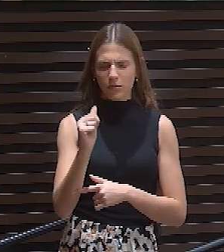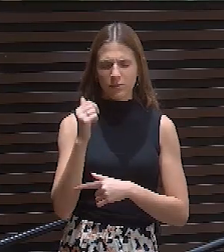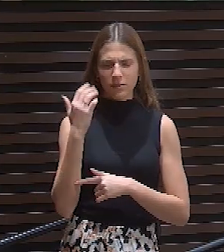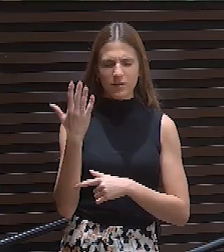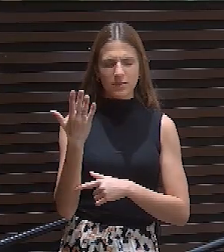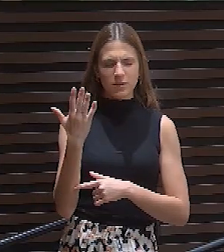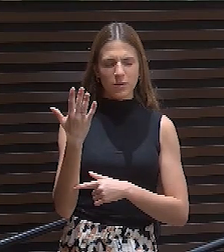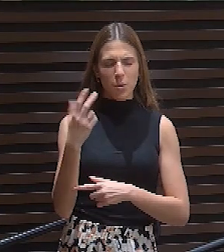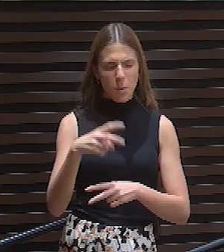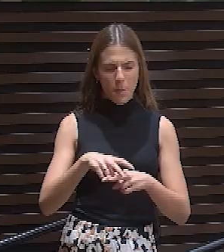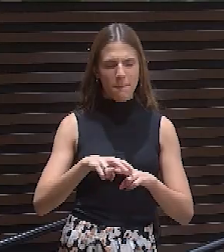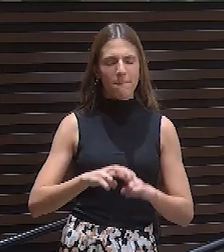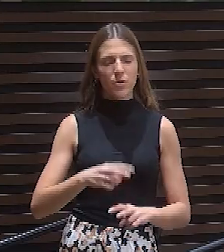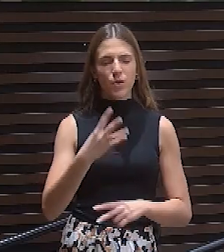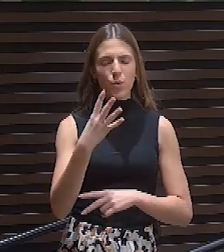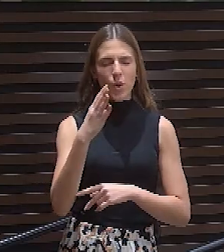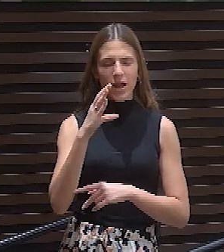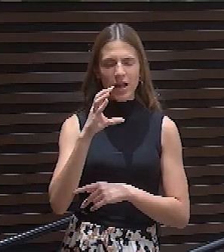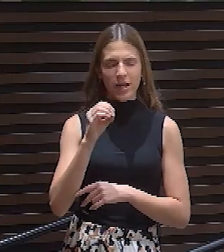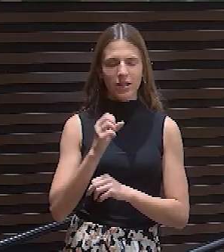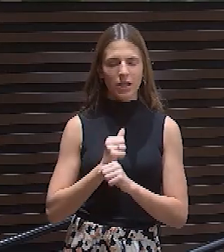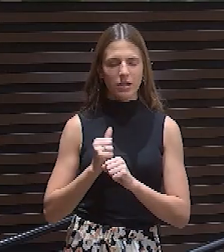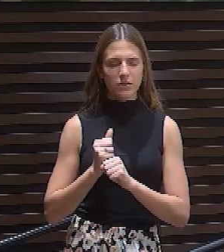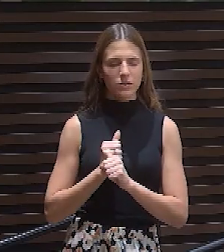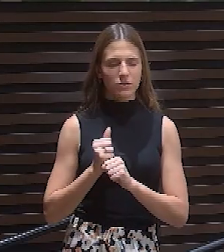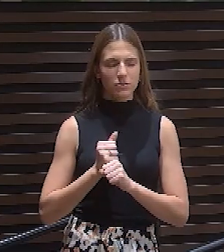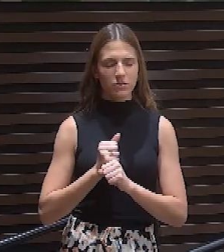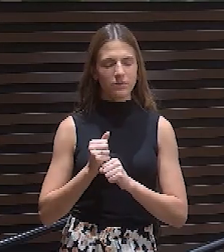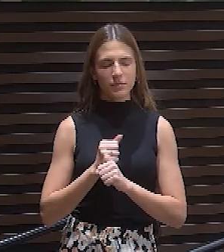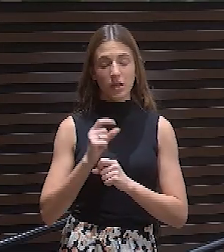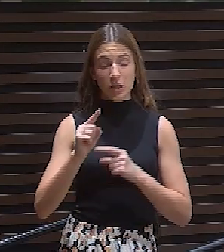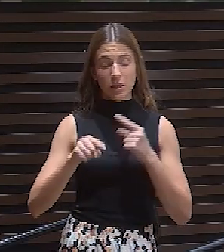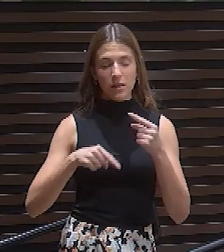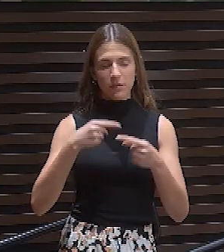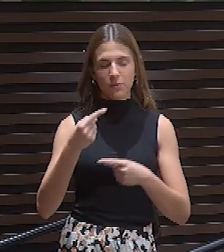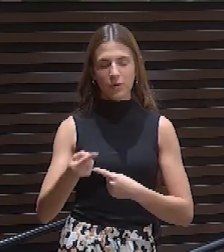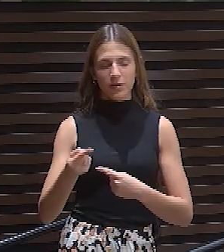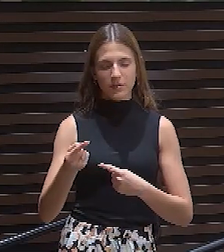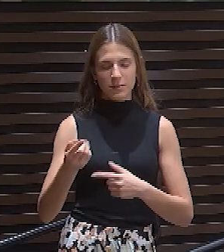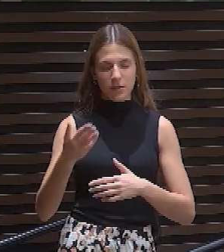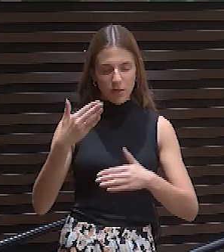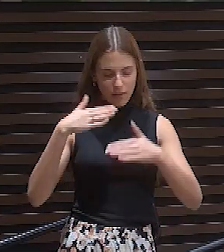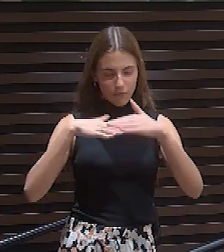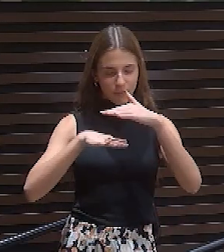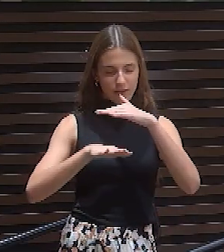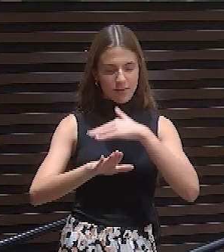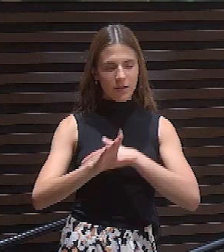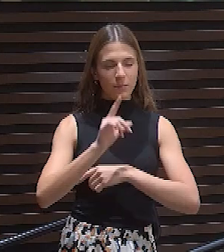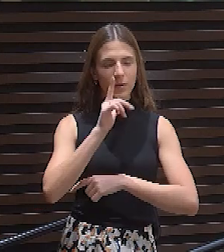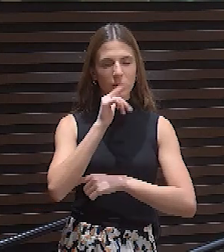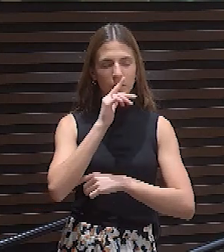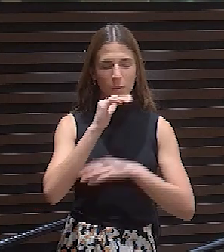durante 40 anos, depois que atravessaram o Mar Vermelho